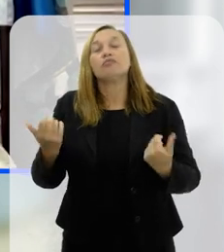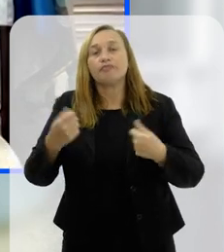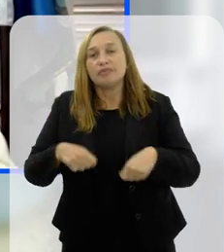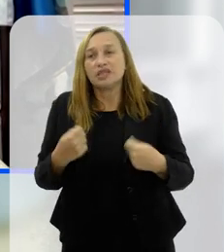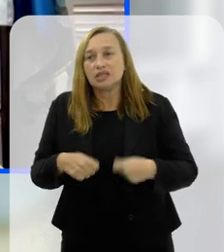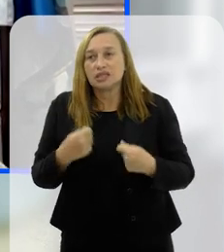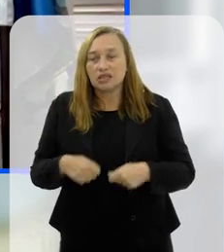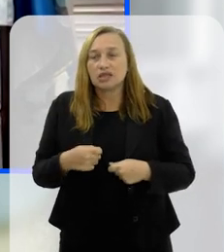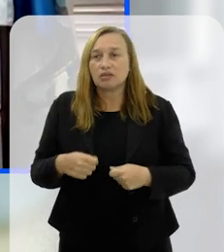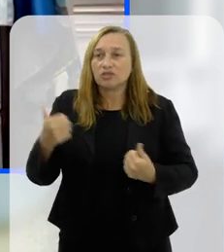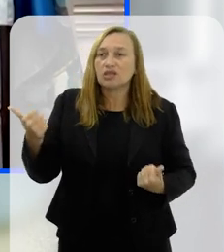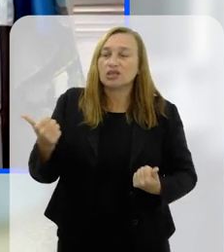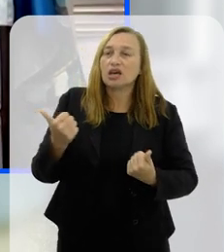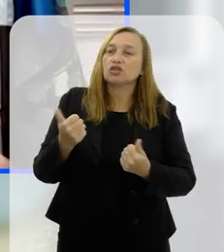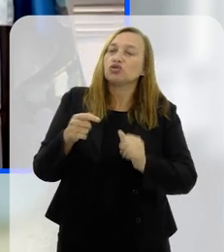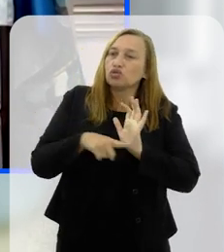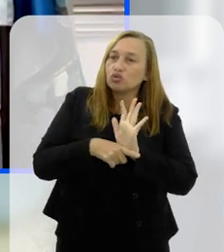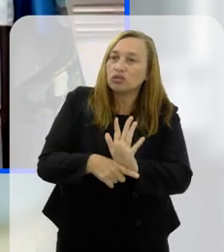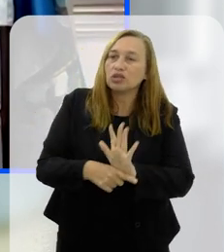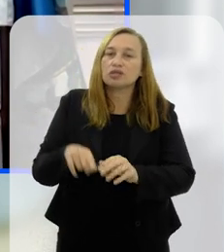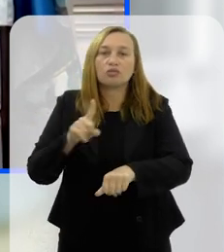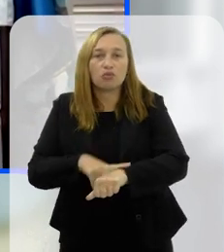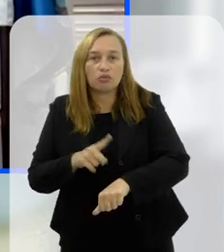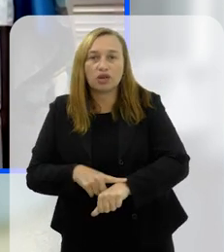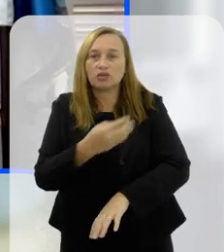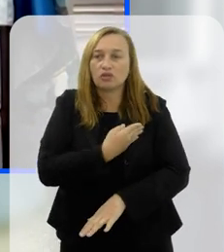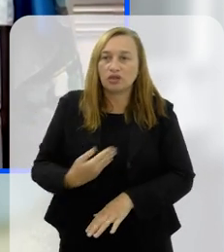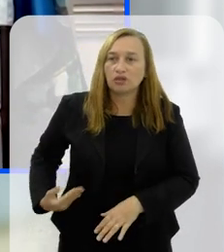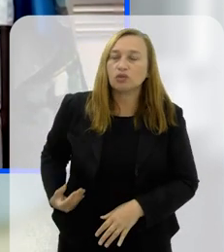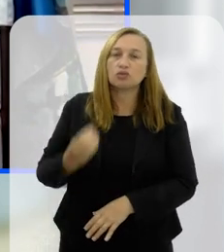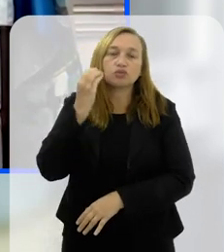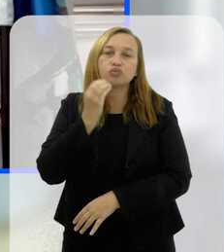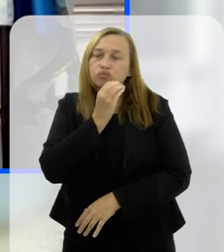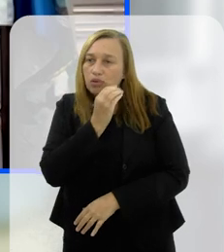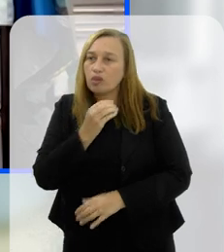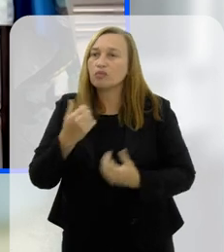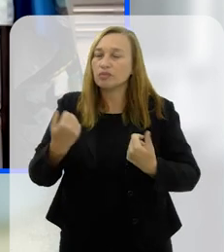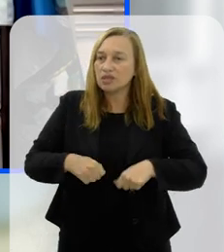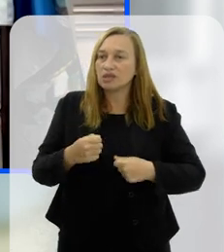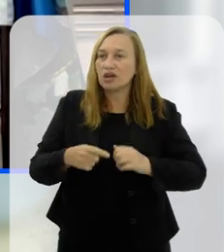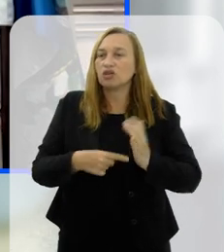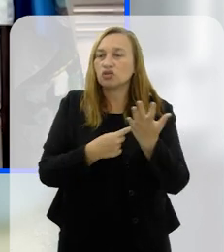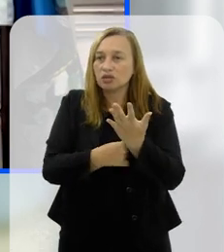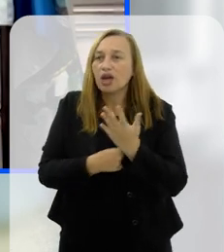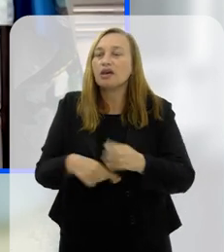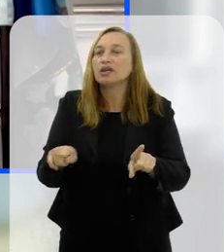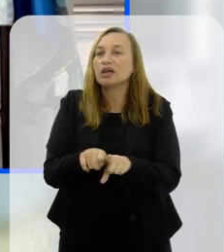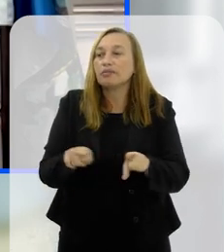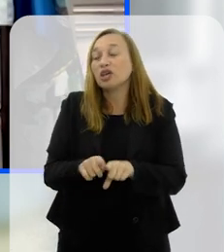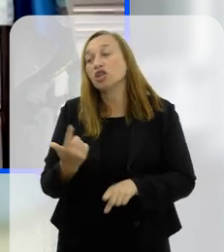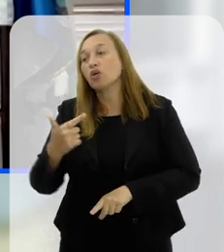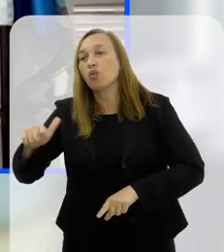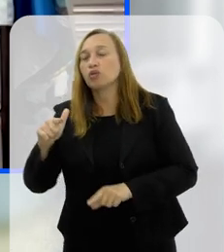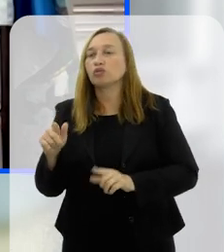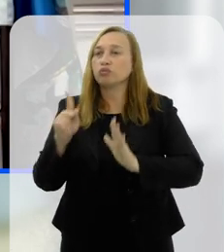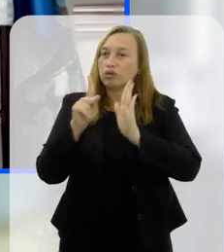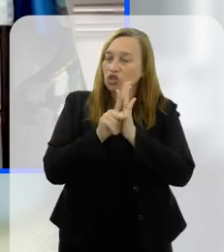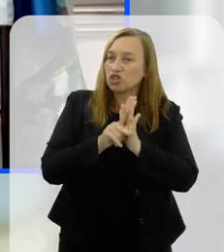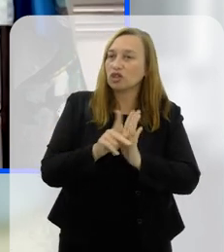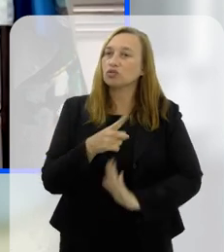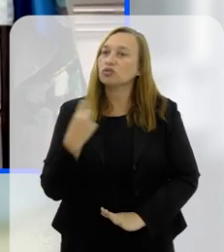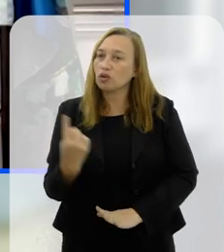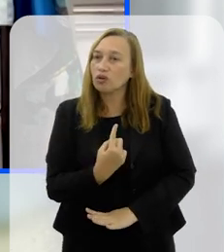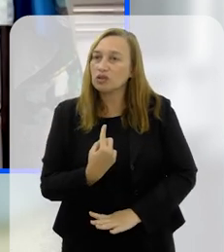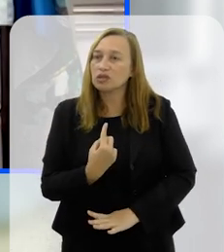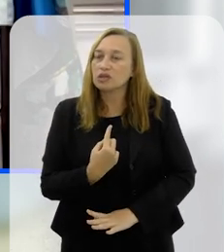desse desse dessa ajuda nesse momento nosso Governador Cláudio Castro aí que ele possa também ajudar eu também tenho outro